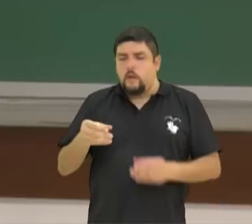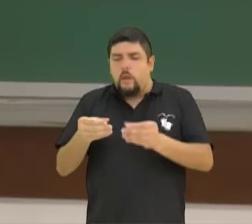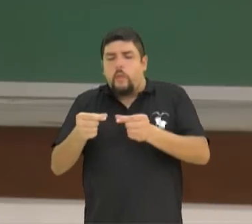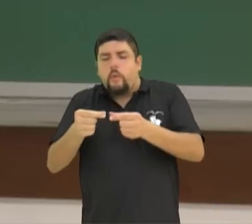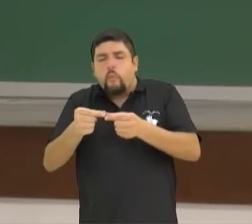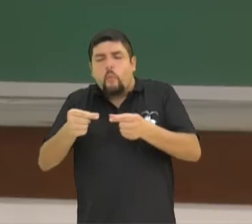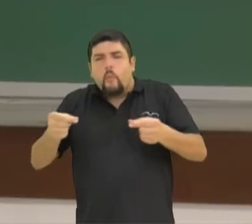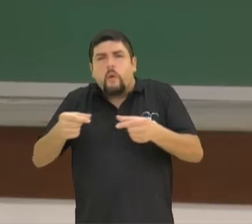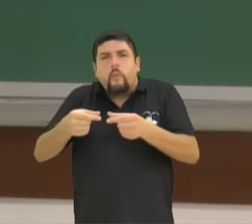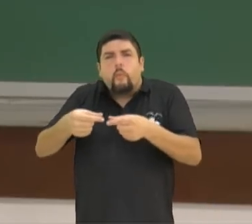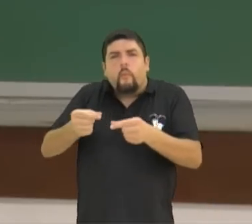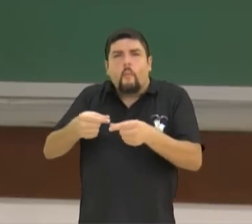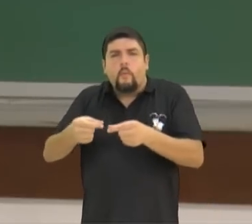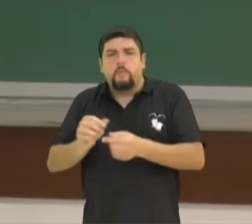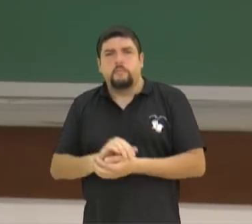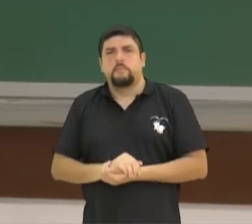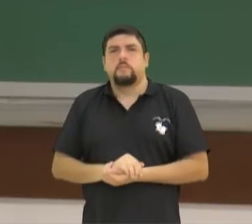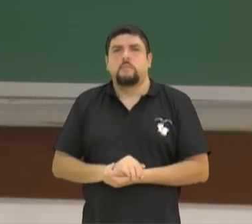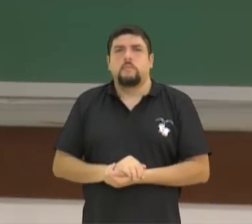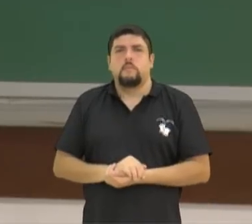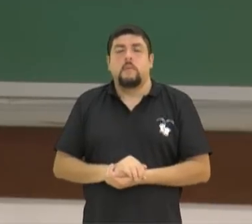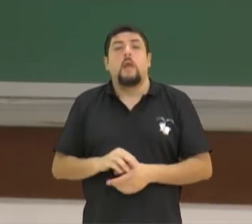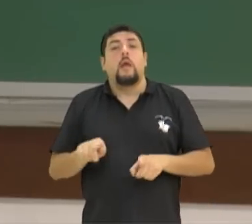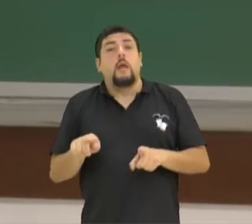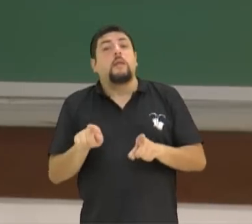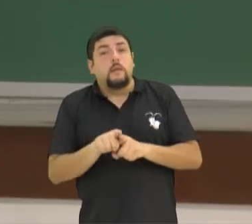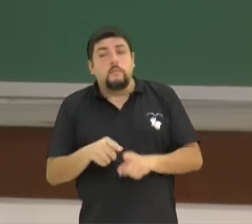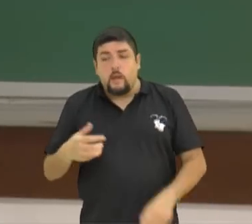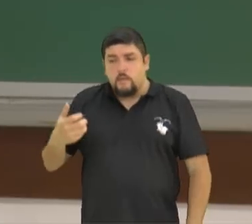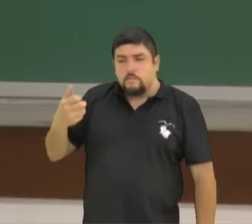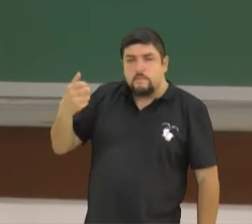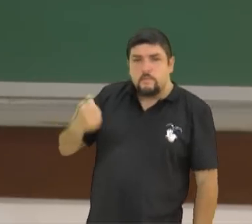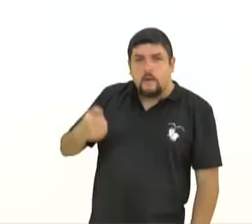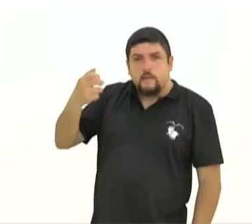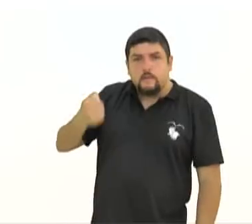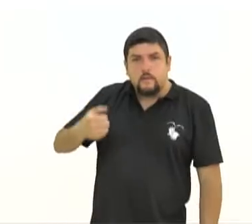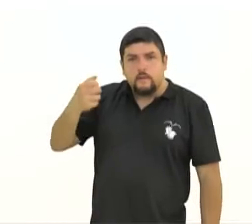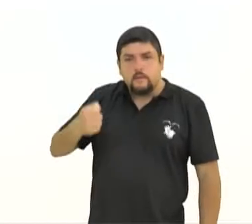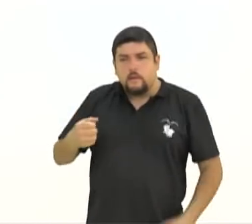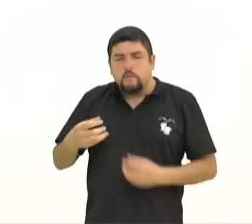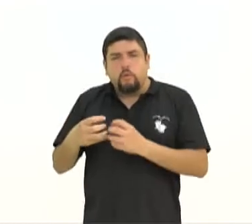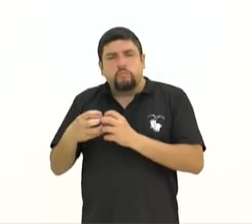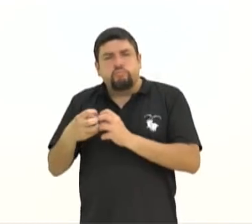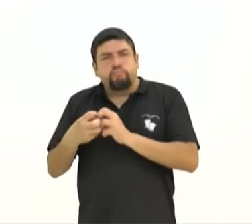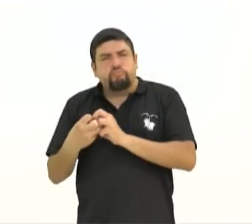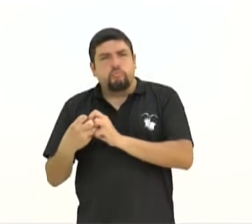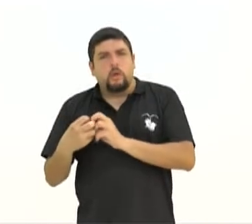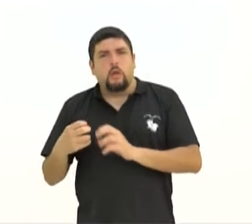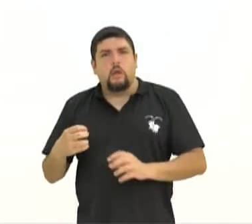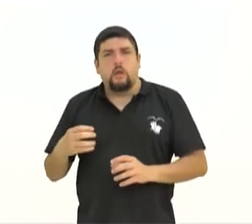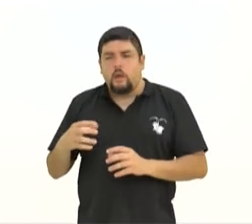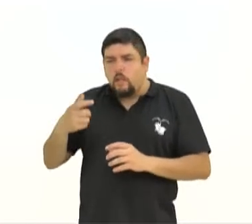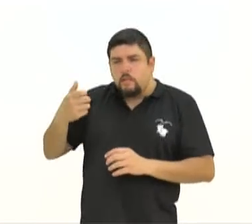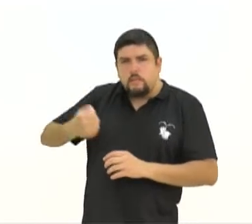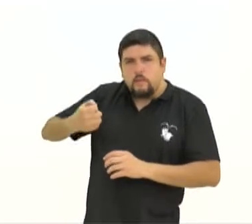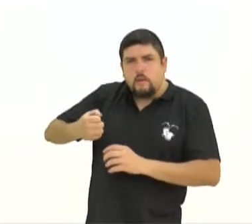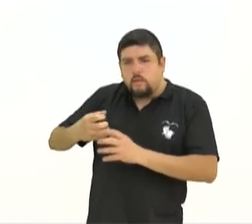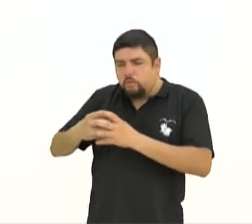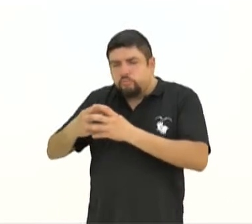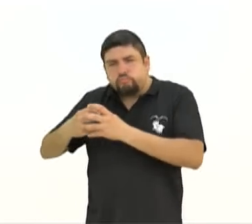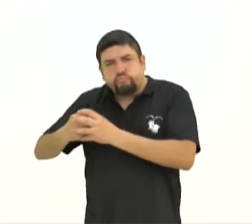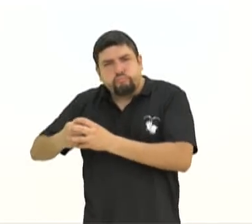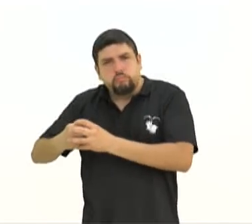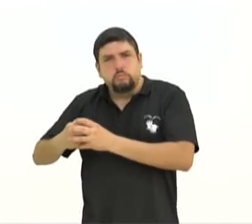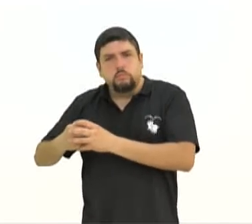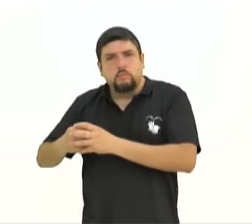leite fermentado, né, que as pessoas também generalizam, né, falam Yakult o tempo todo, mas existem de outras marcas também